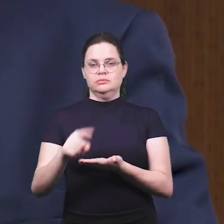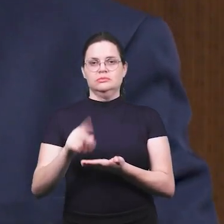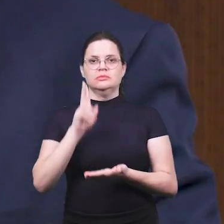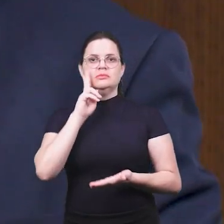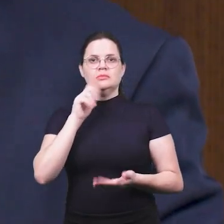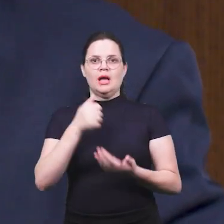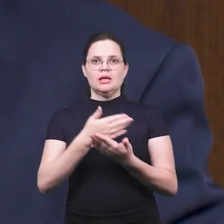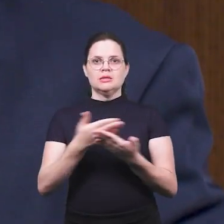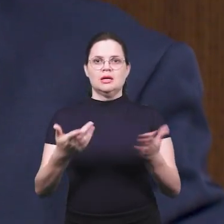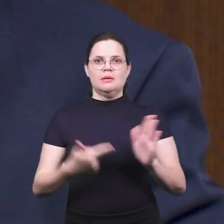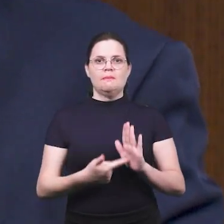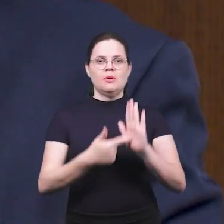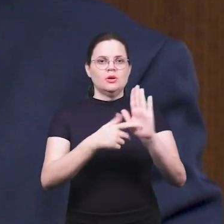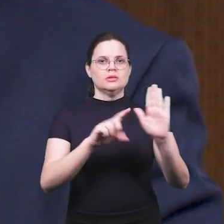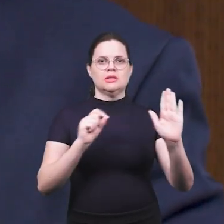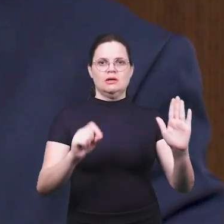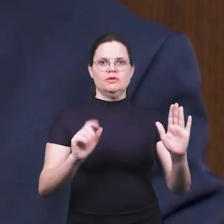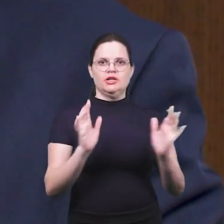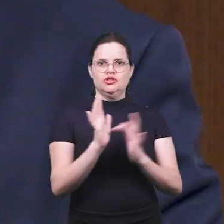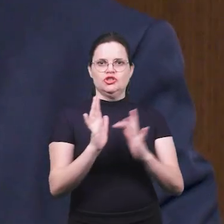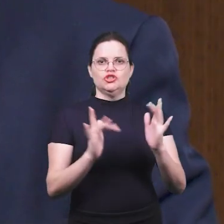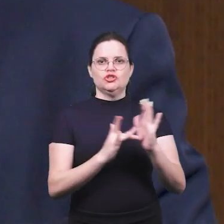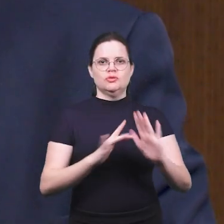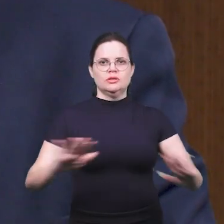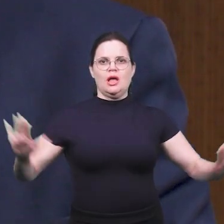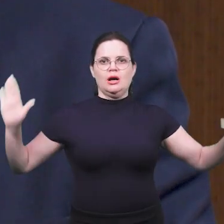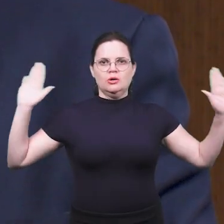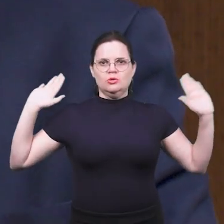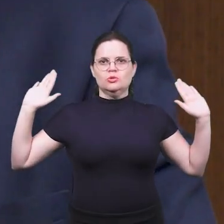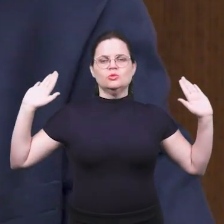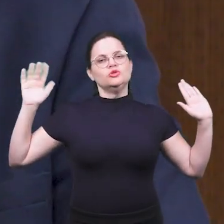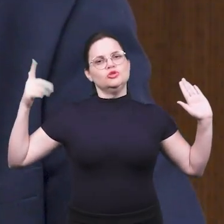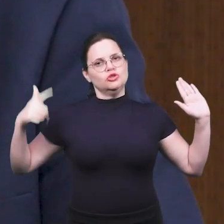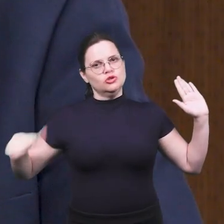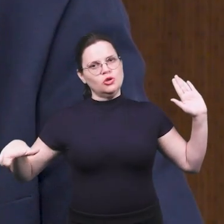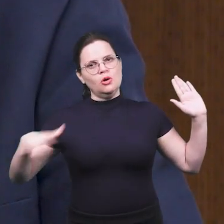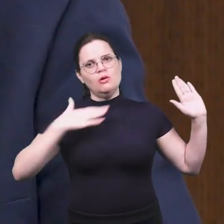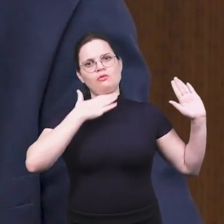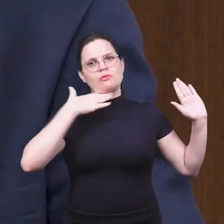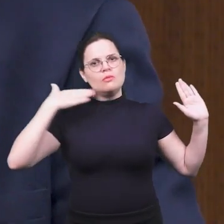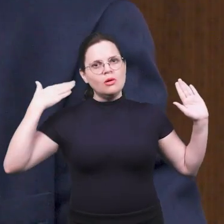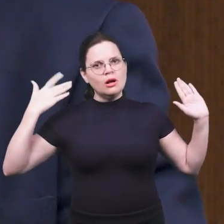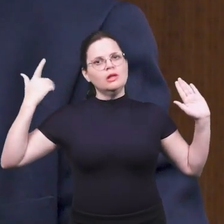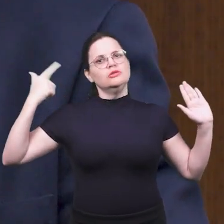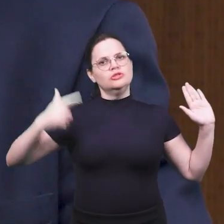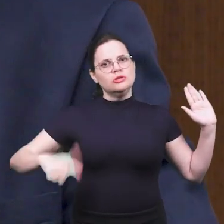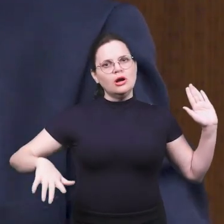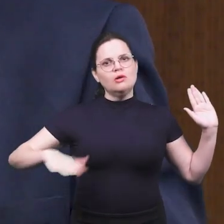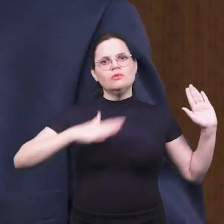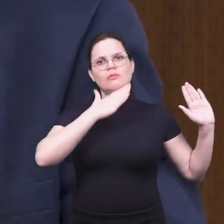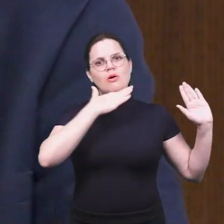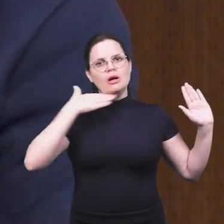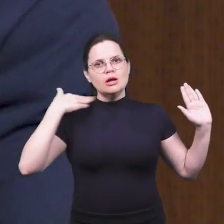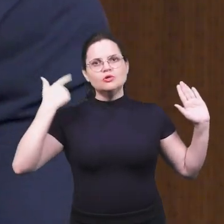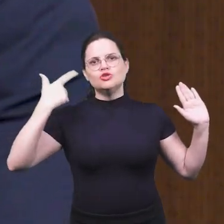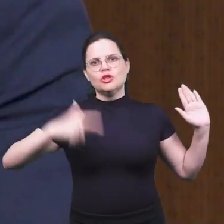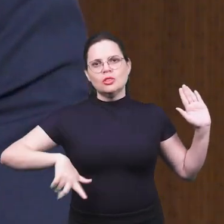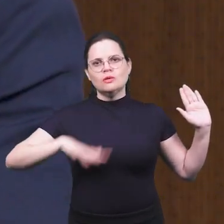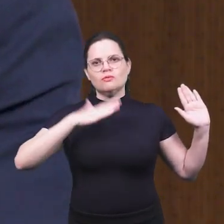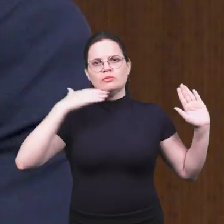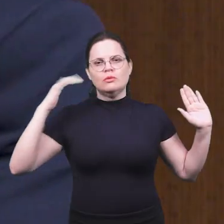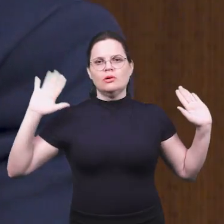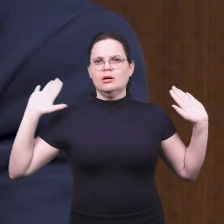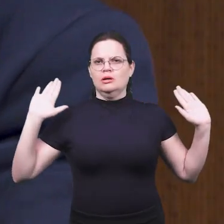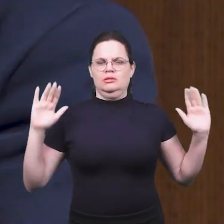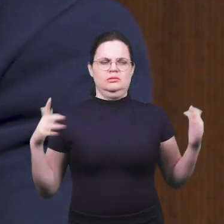ali Cristo estava morrendo novamente, ele estava e novamente o sacrifício. Então a